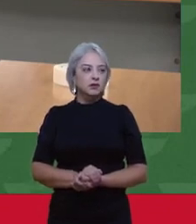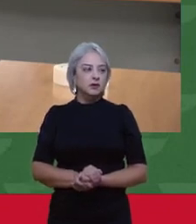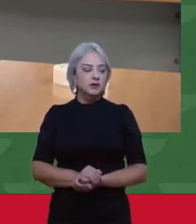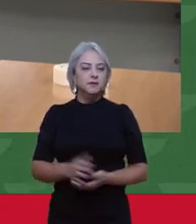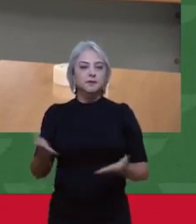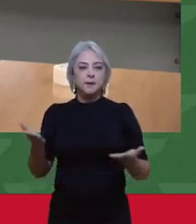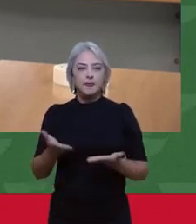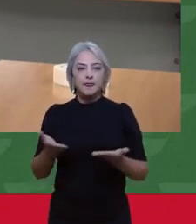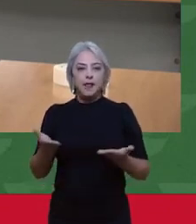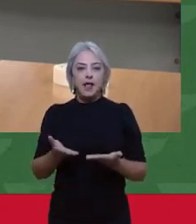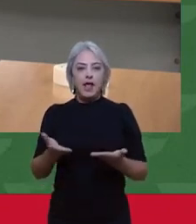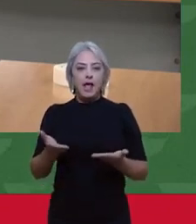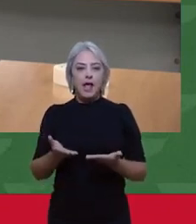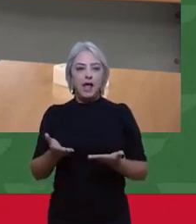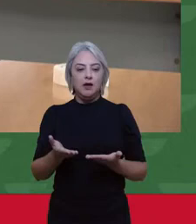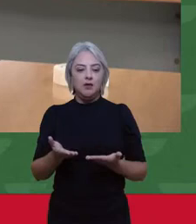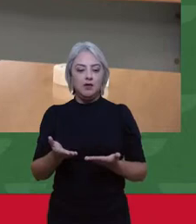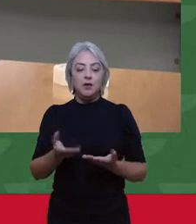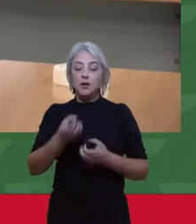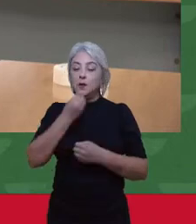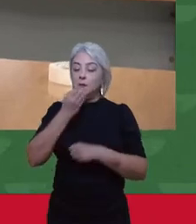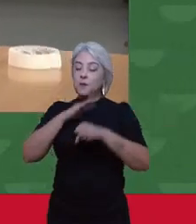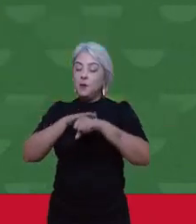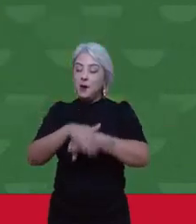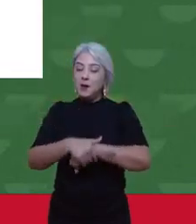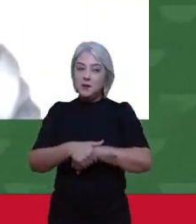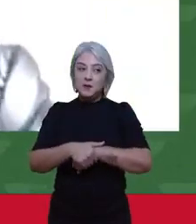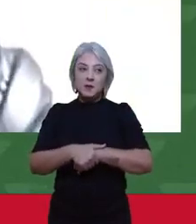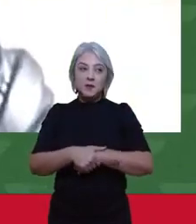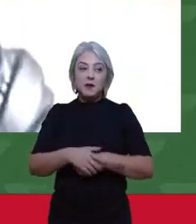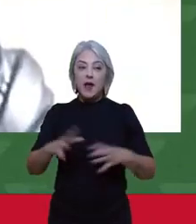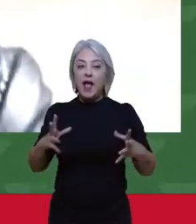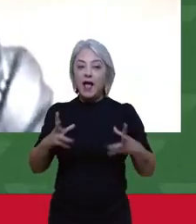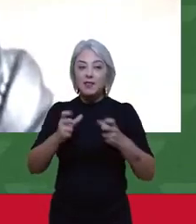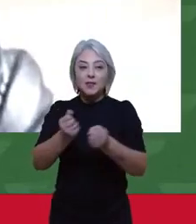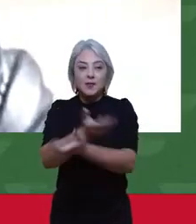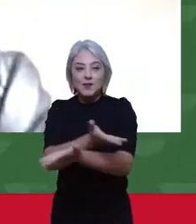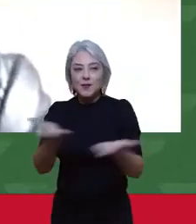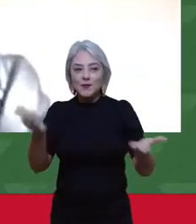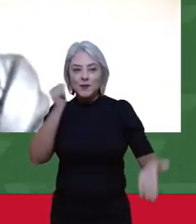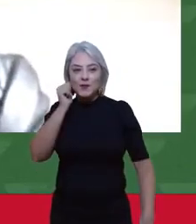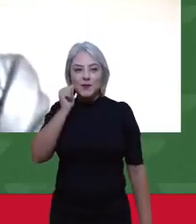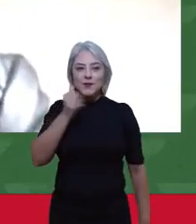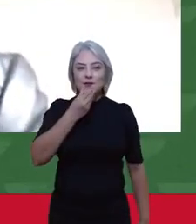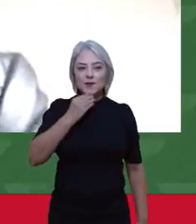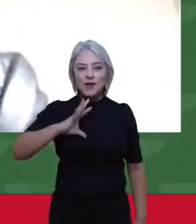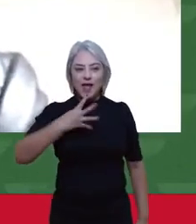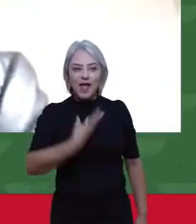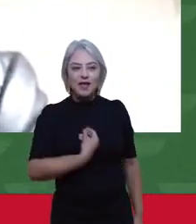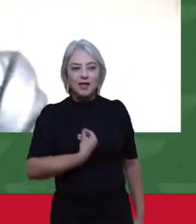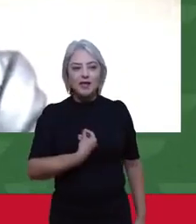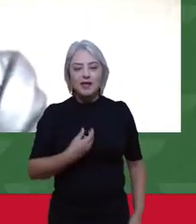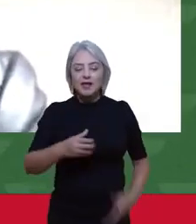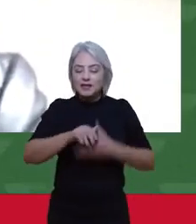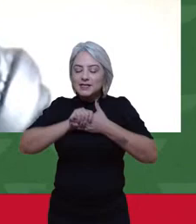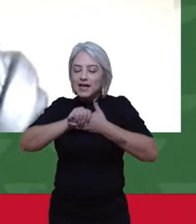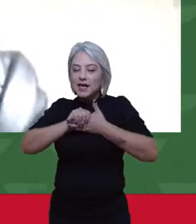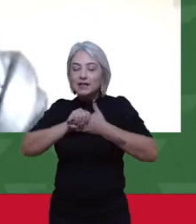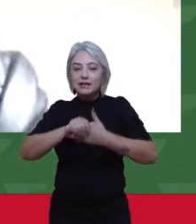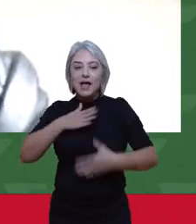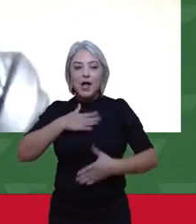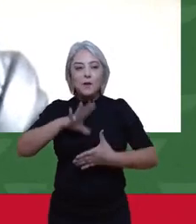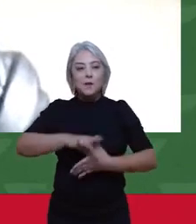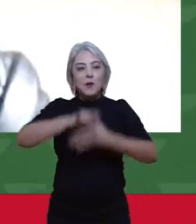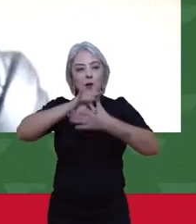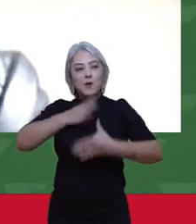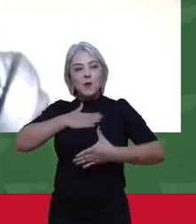Agora. Isso. Diga lá, Boa noite a todos, a todas, a todos. Quero aqui saudar o meu líder,